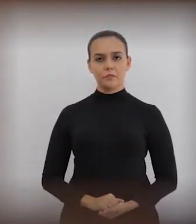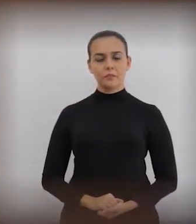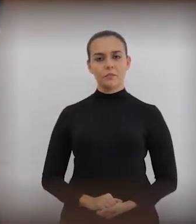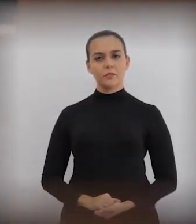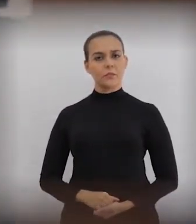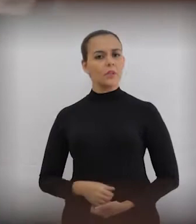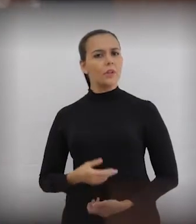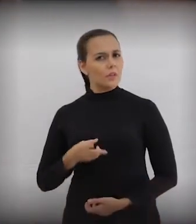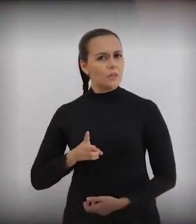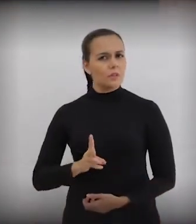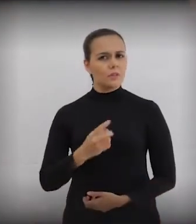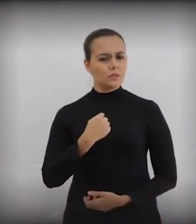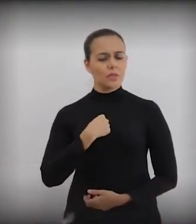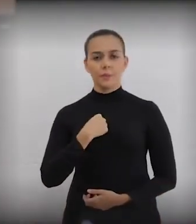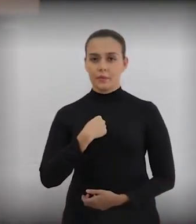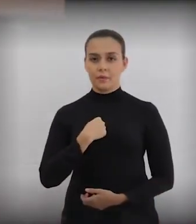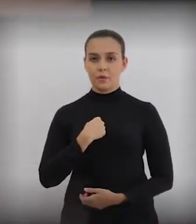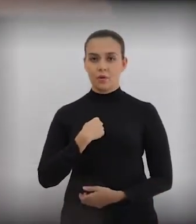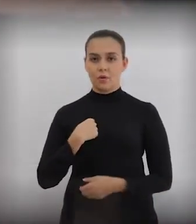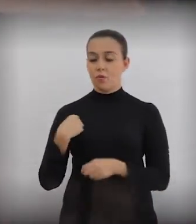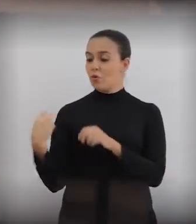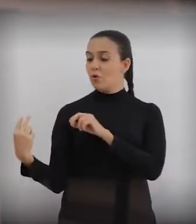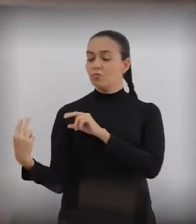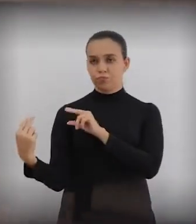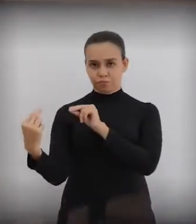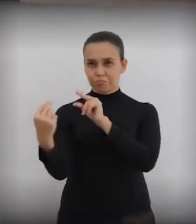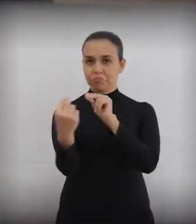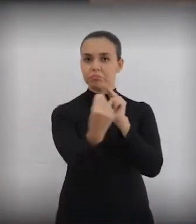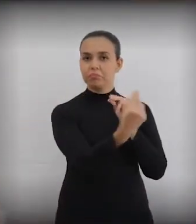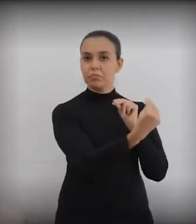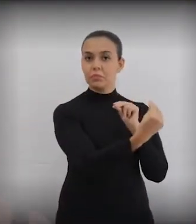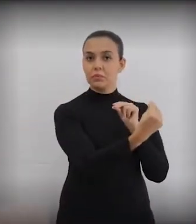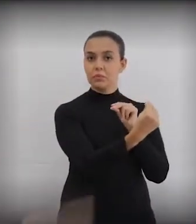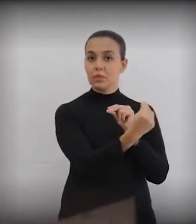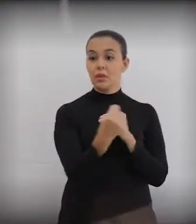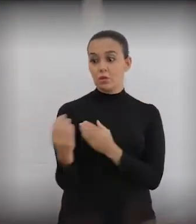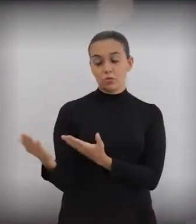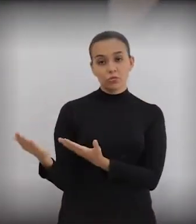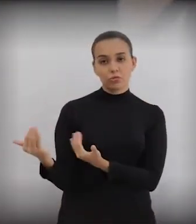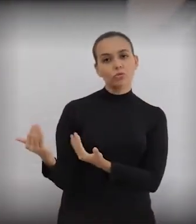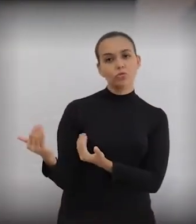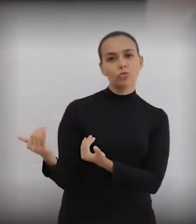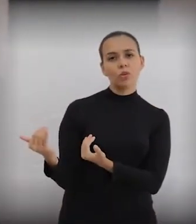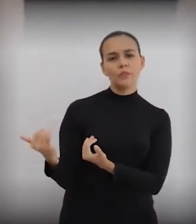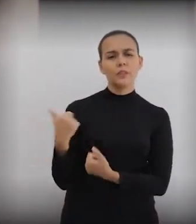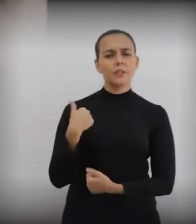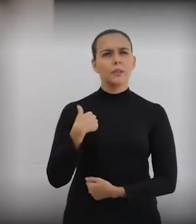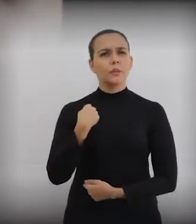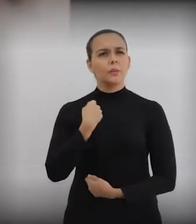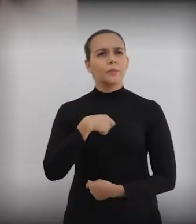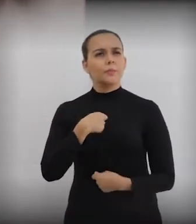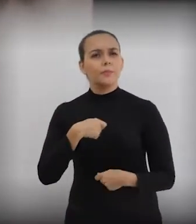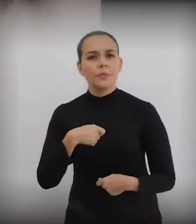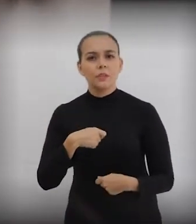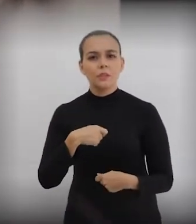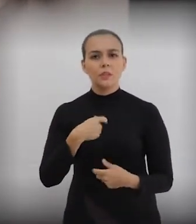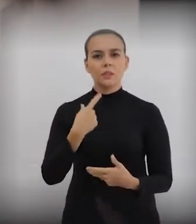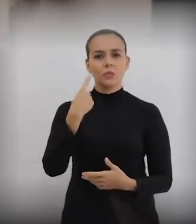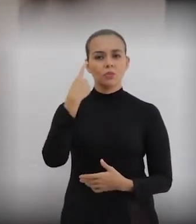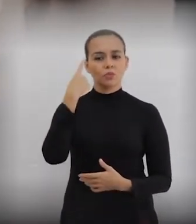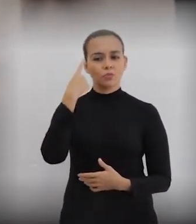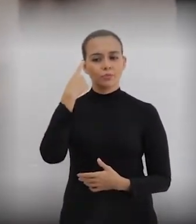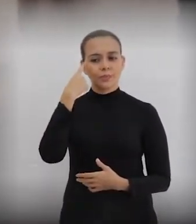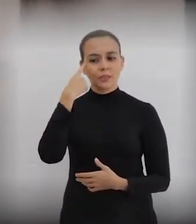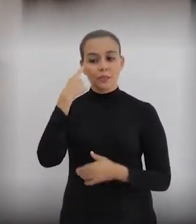Toda vez que eu tenho ocasião de falar com o público, ainda mais, sobretudo com o público mais jovem, eu tento trazer bastante à tona a questão